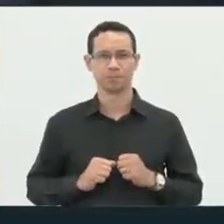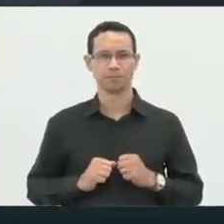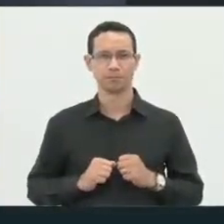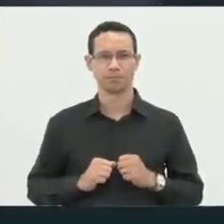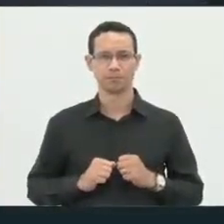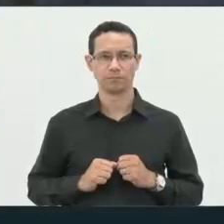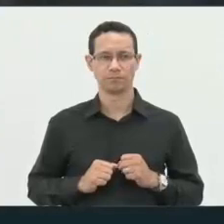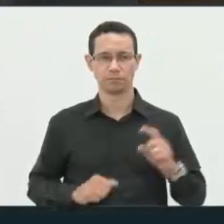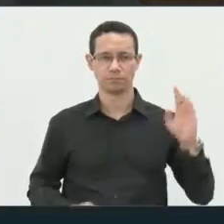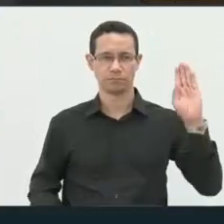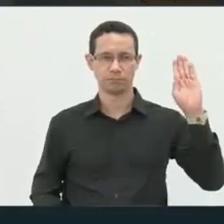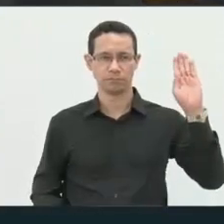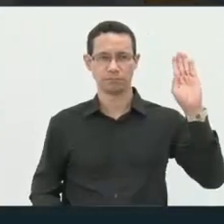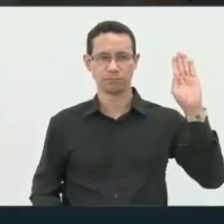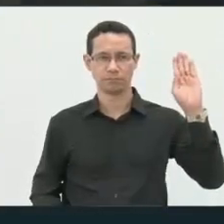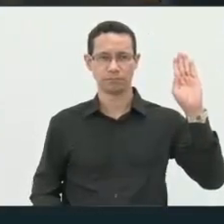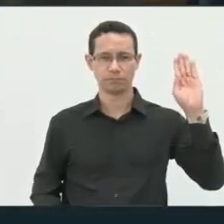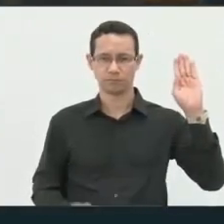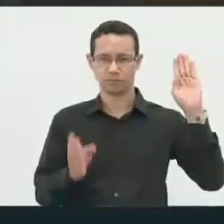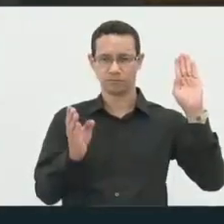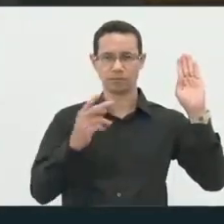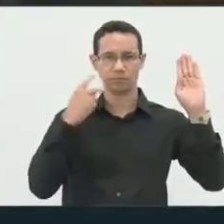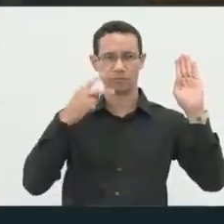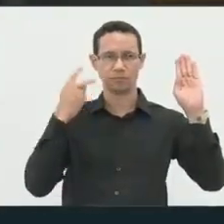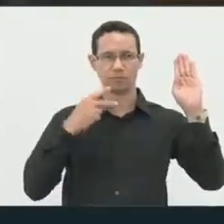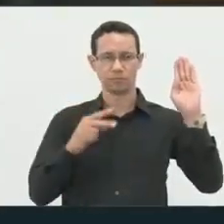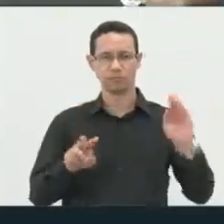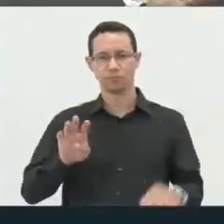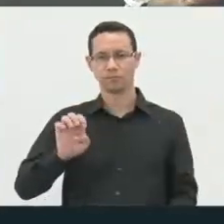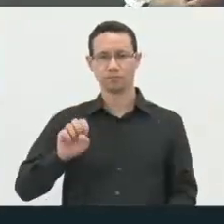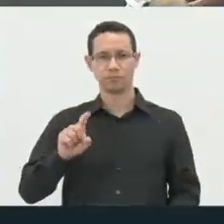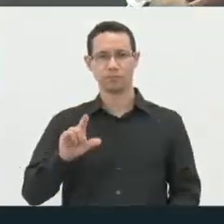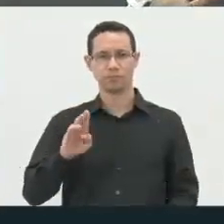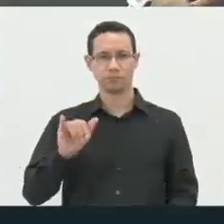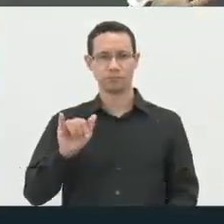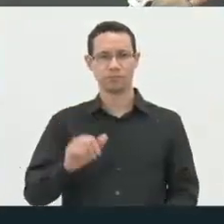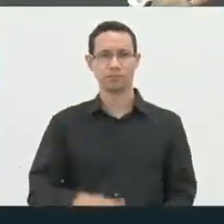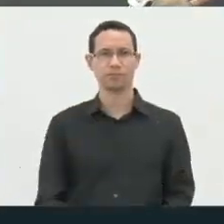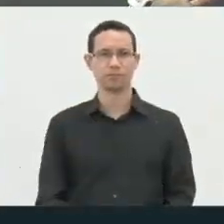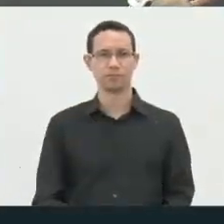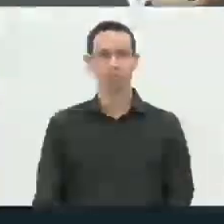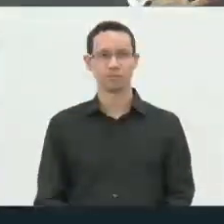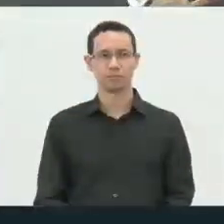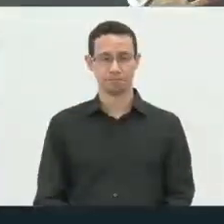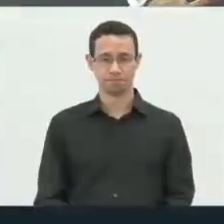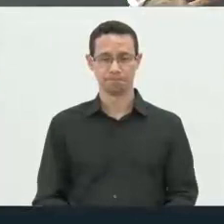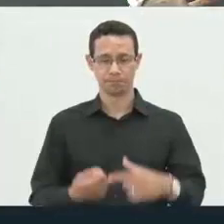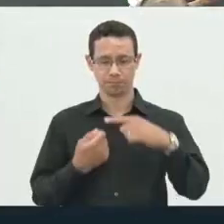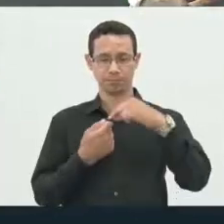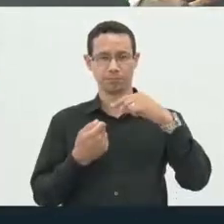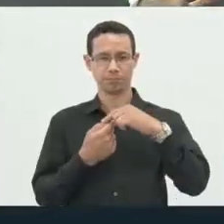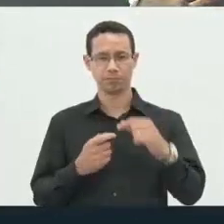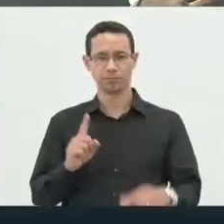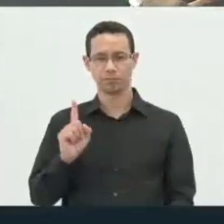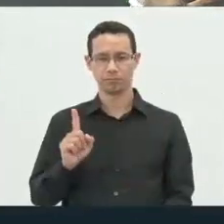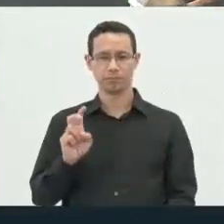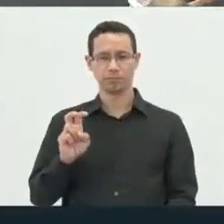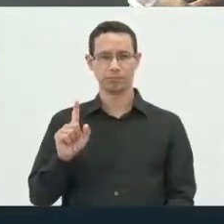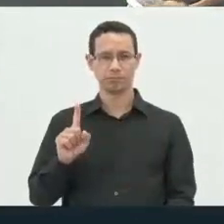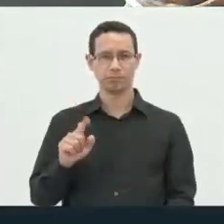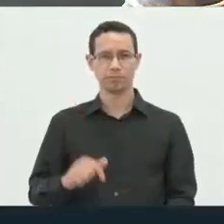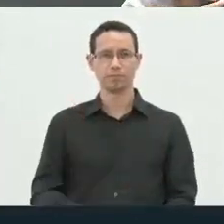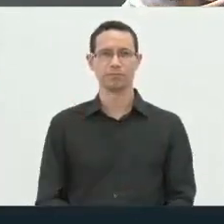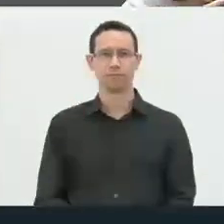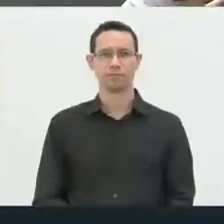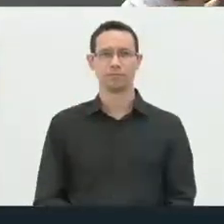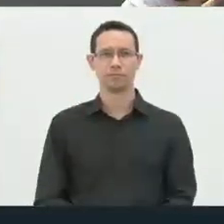pela ordem seu presente pela ordem Vereador Wesley Casa Forte pelo artigo 151 seu presidente pelo 151 Vereador